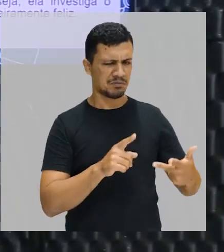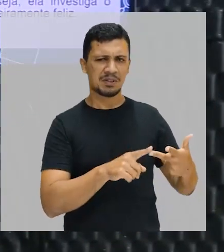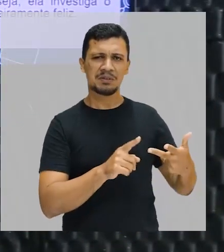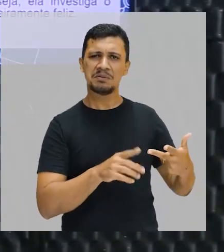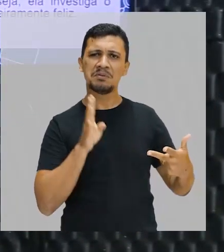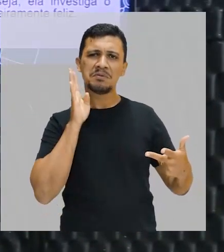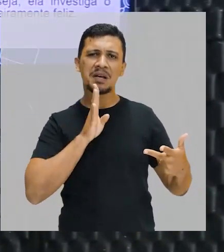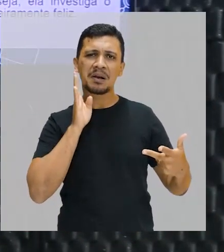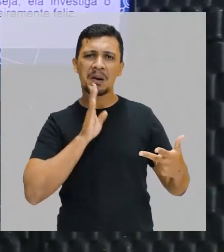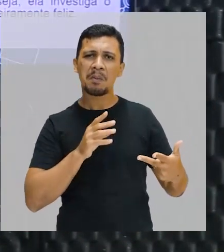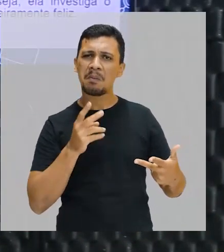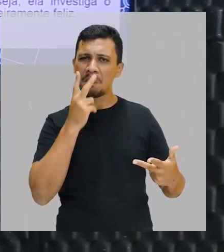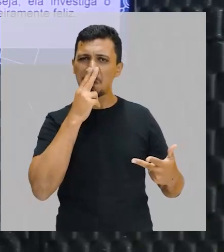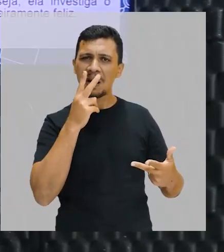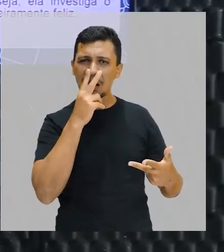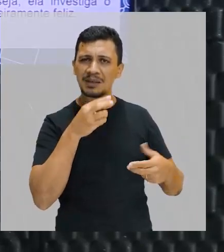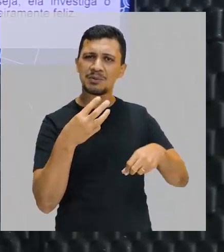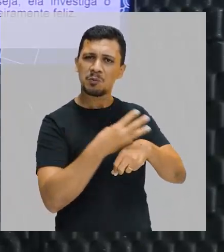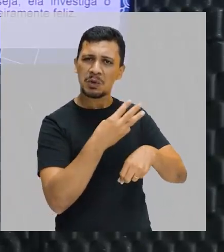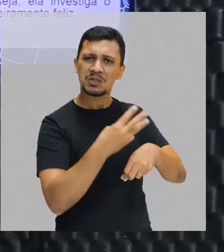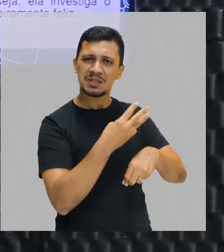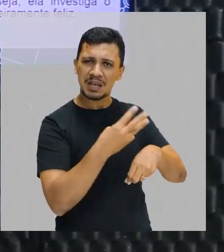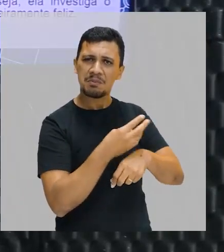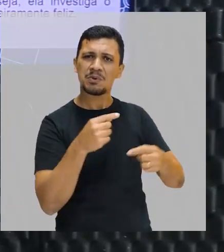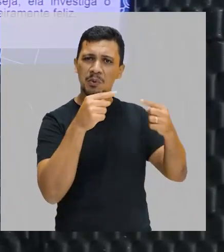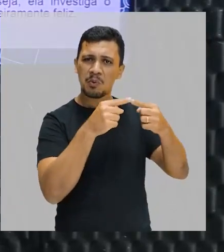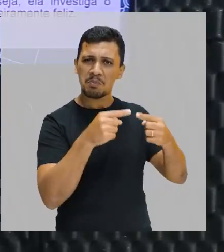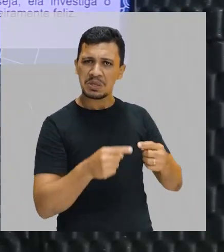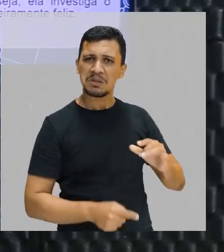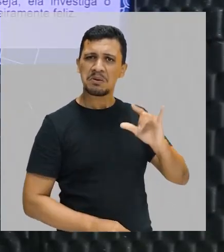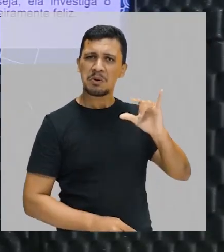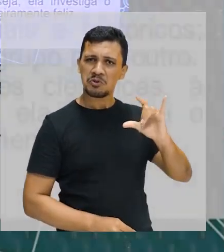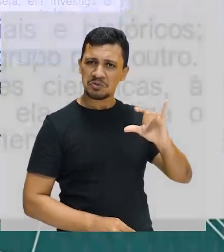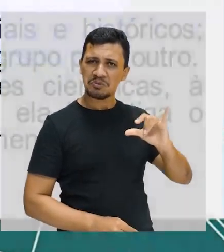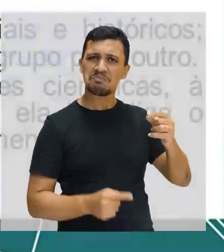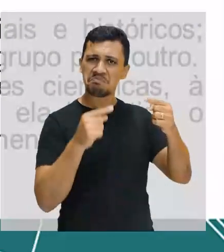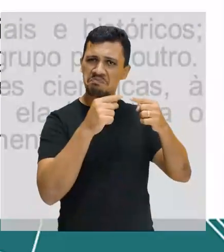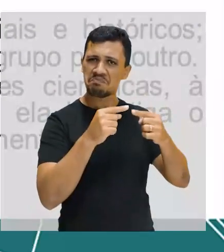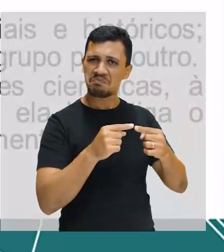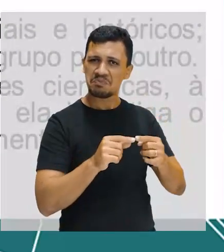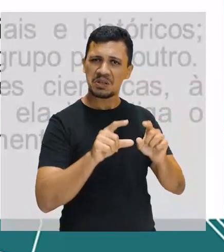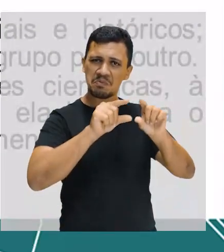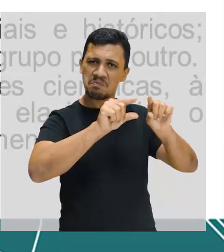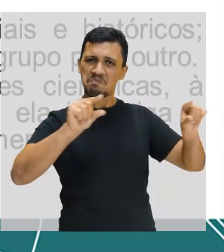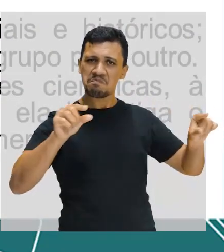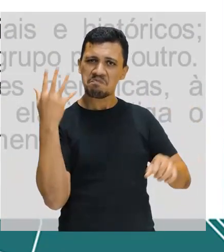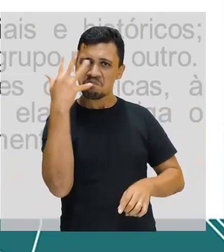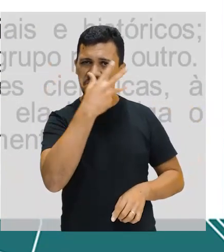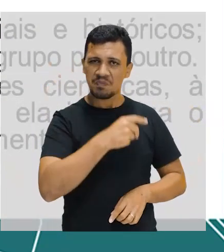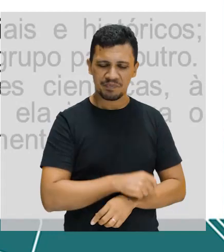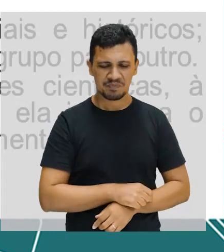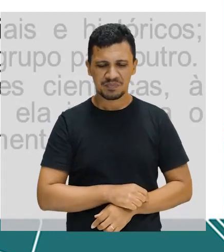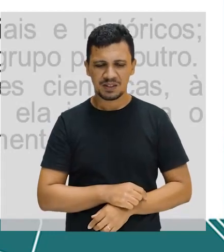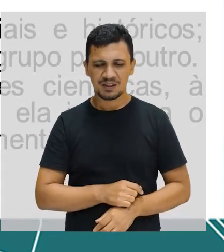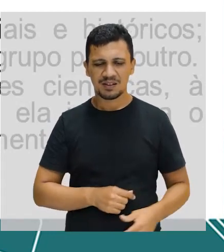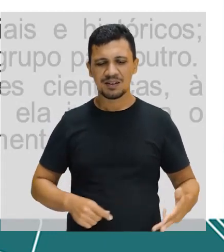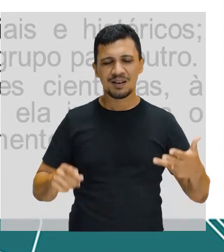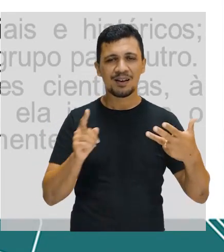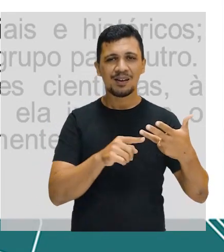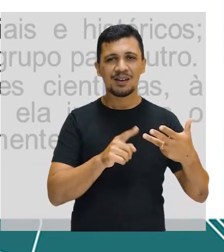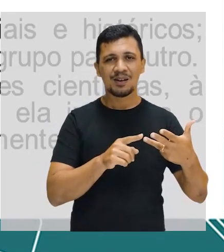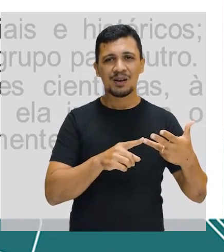né? Tá? Dá para botar lá se quiser, Facebook, Instagram, galera. Letra D. A moral é influenciada por vários fatores,